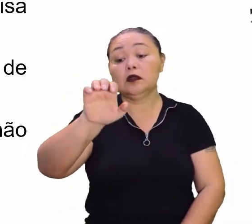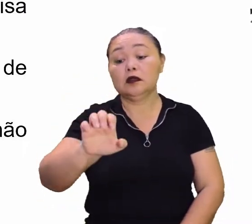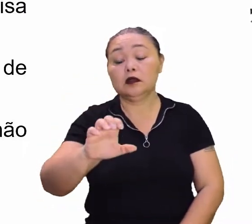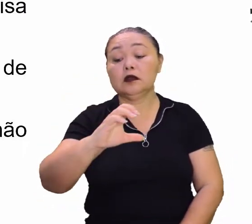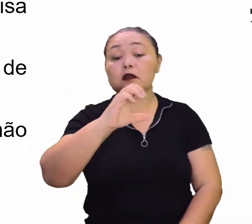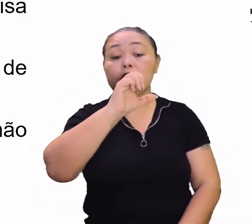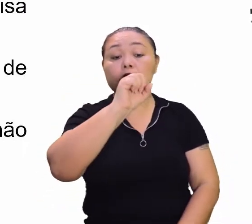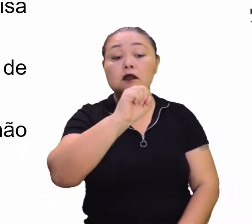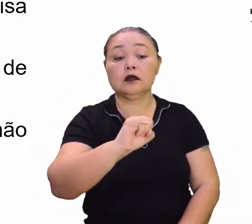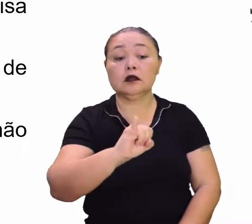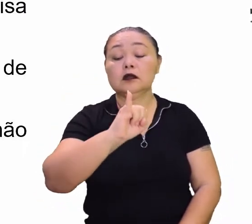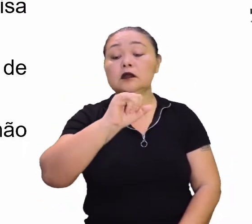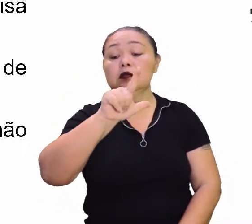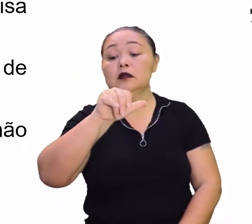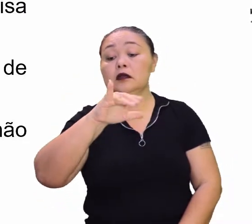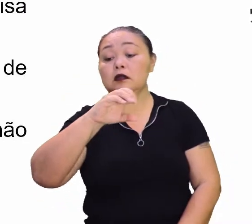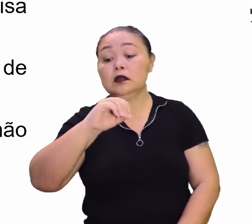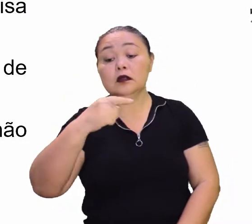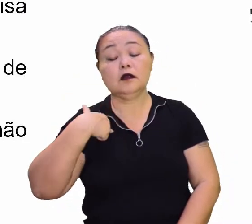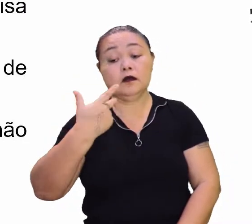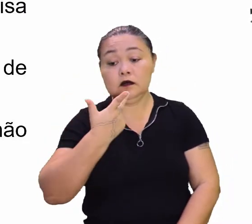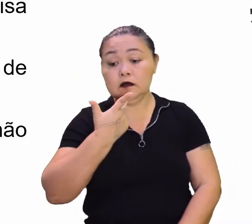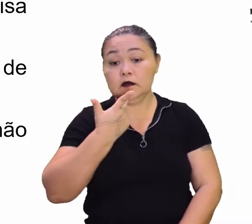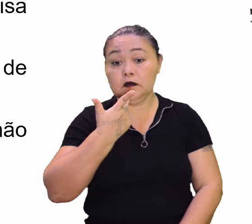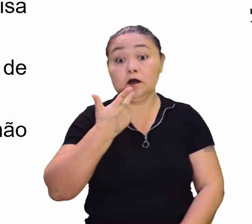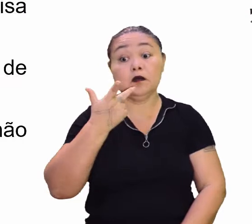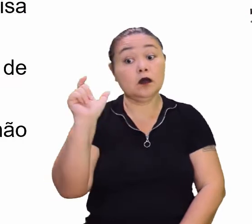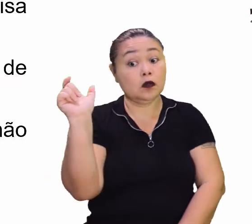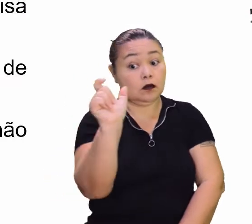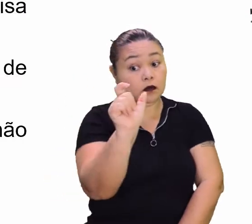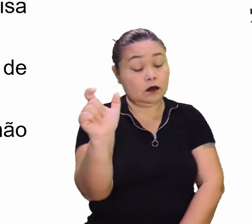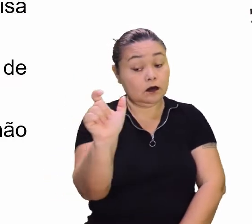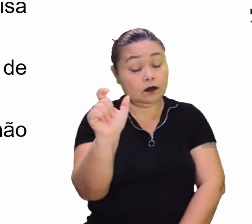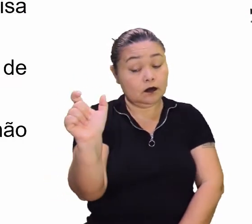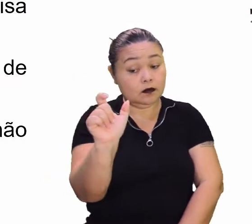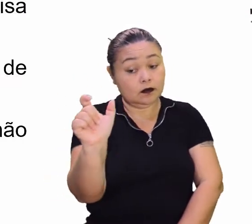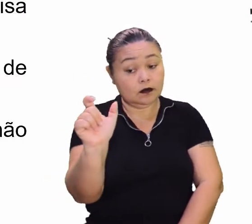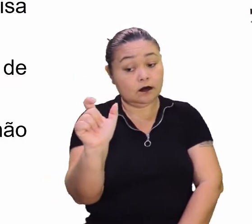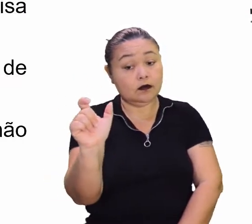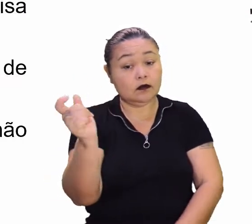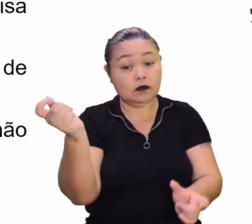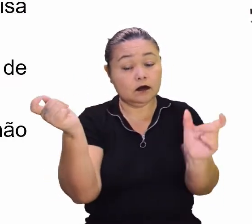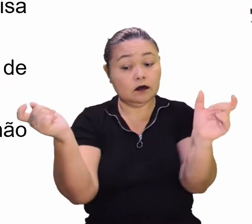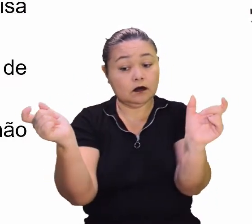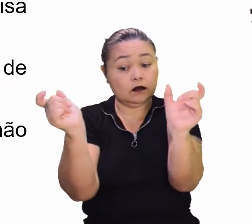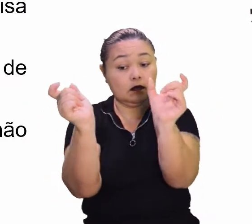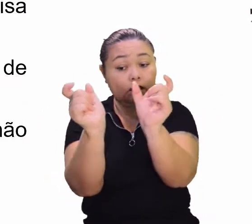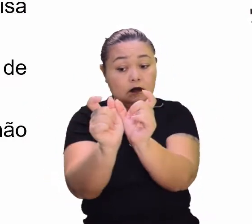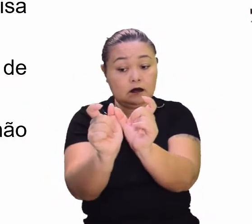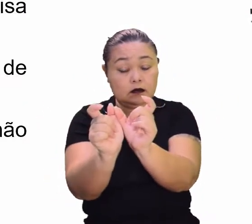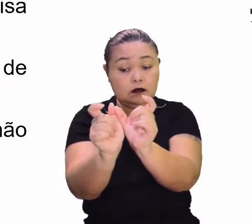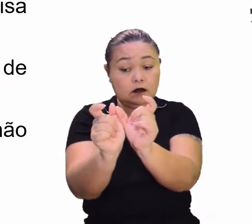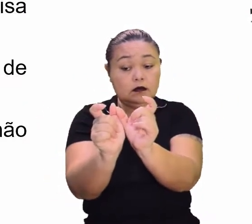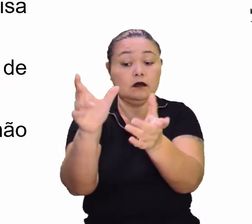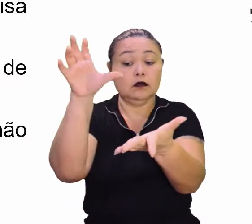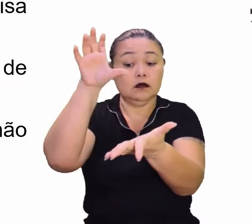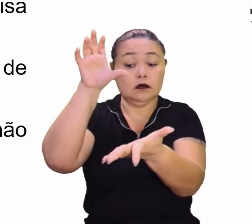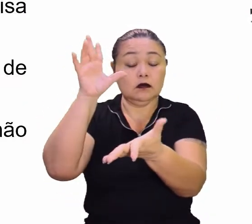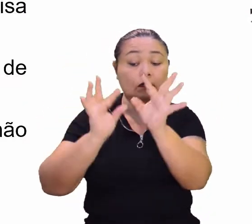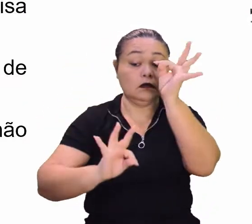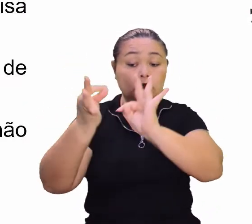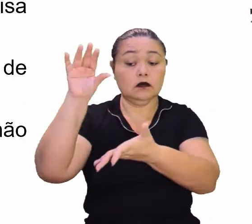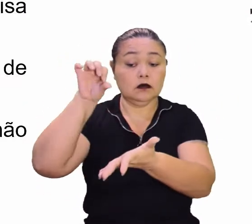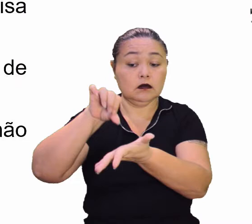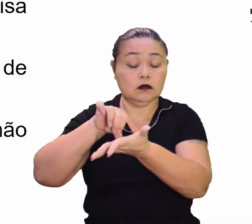Isso. Tecnopolos, pelo próprio nome, pela formação dessa palavra